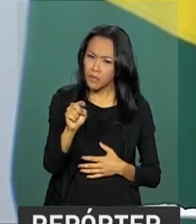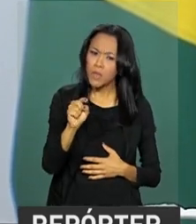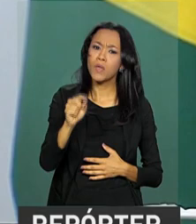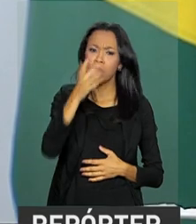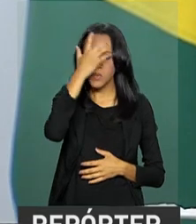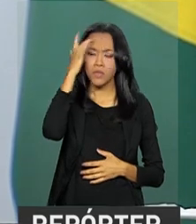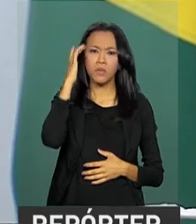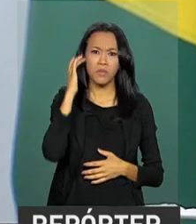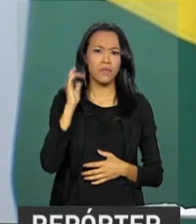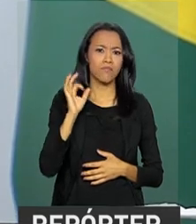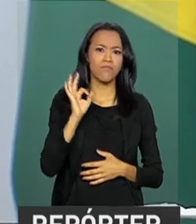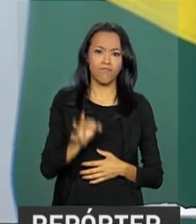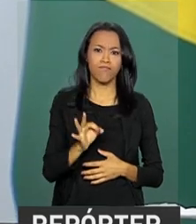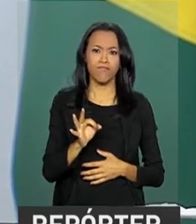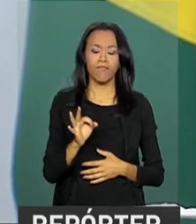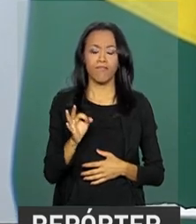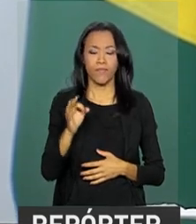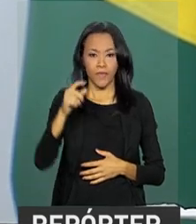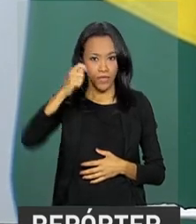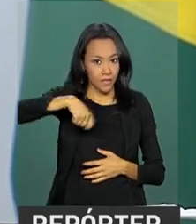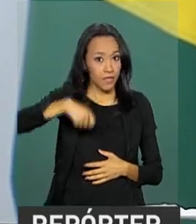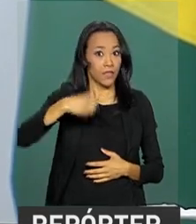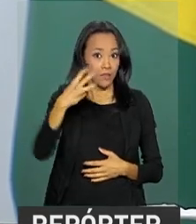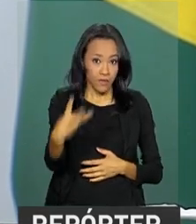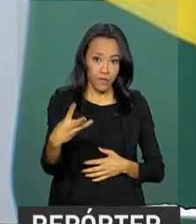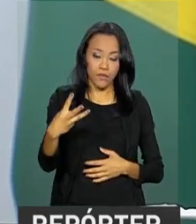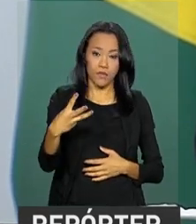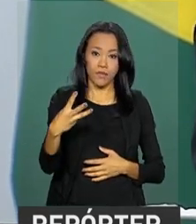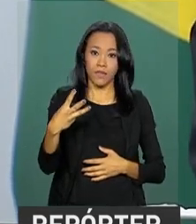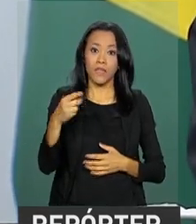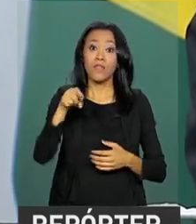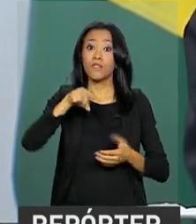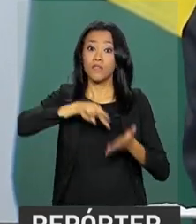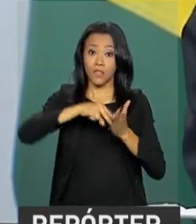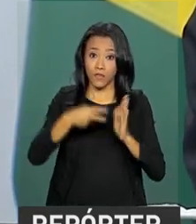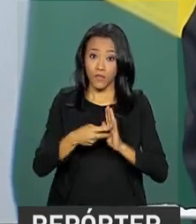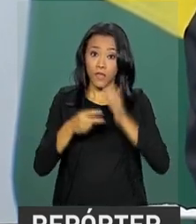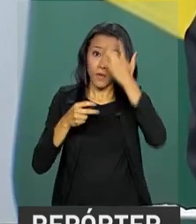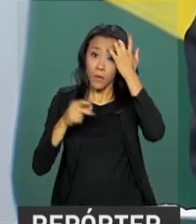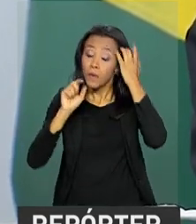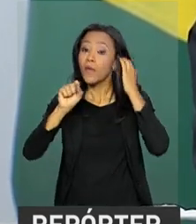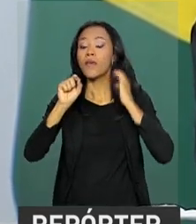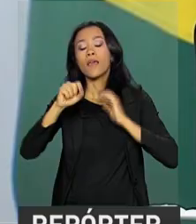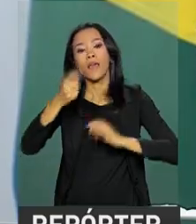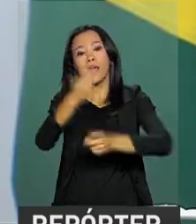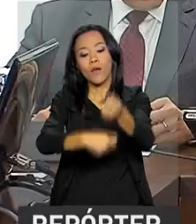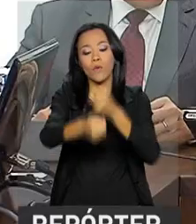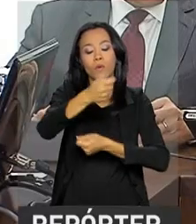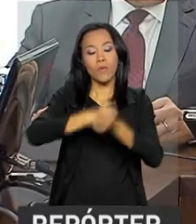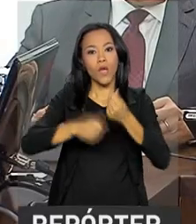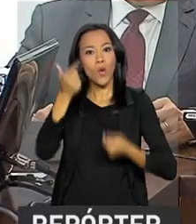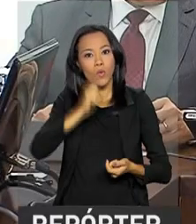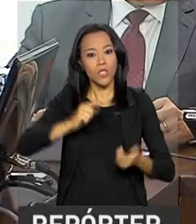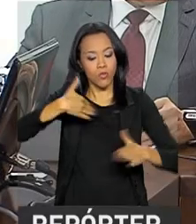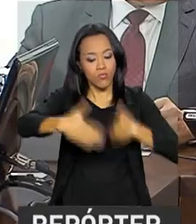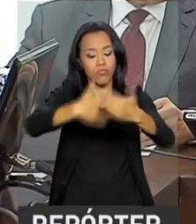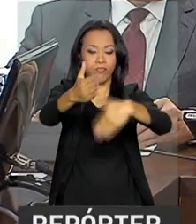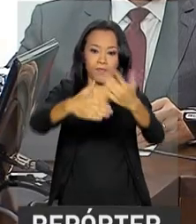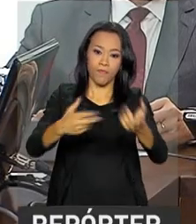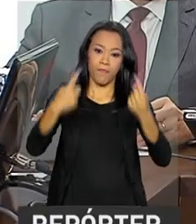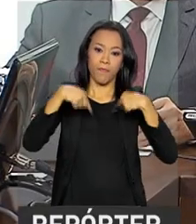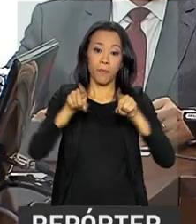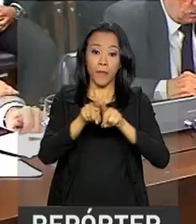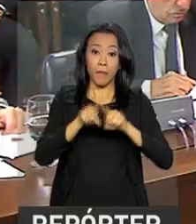40 mil neste trimestre né a significa que a economia do morro além da simplificação